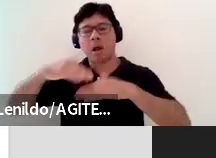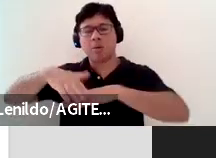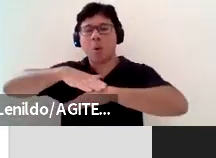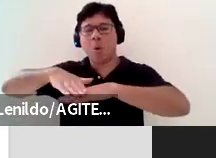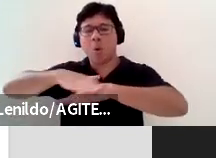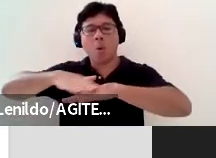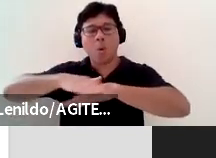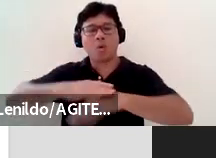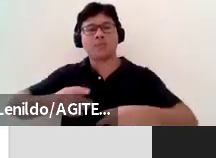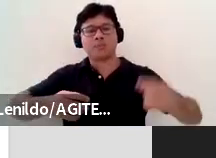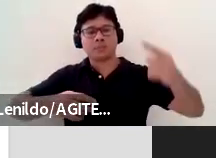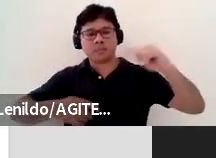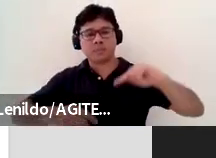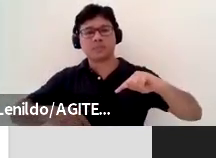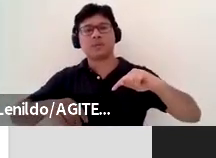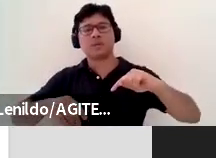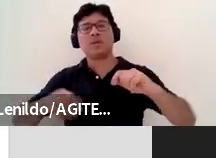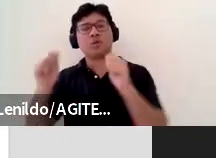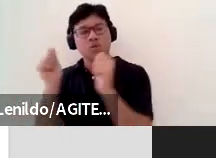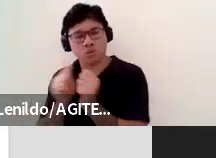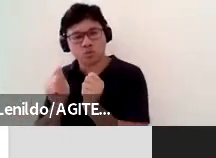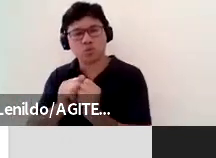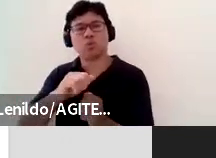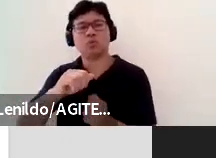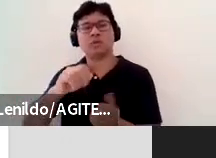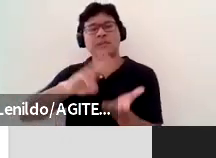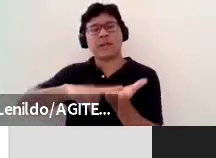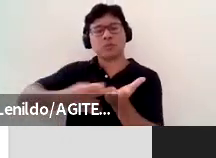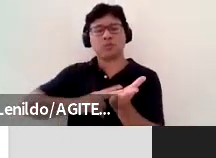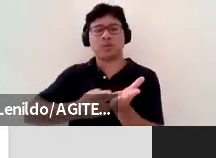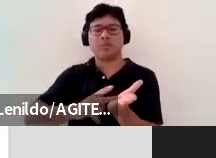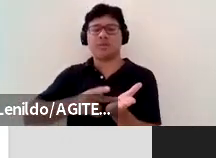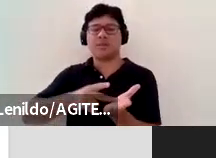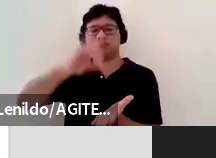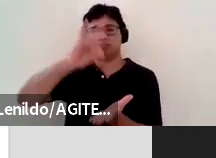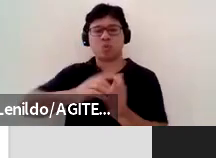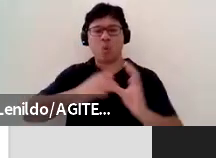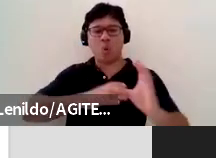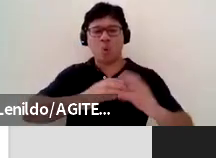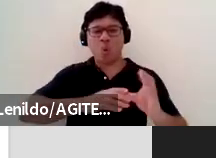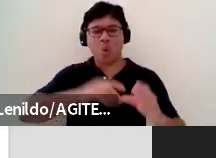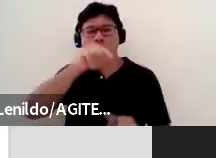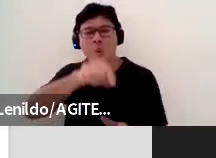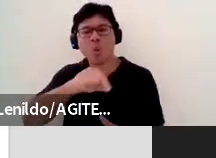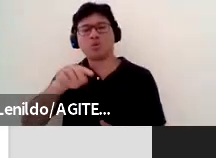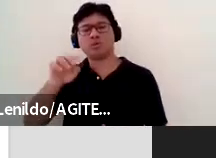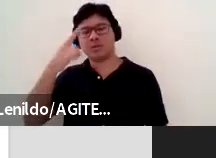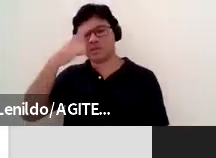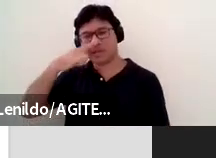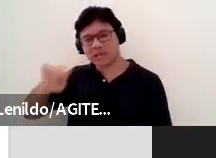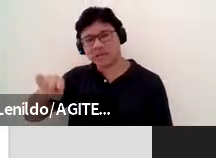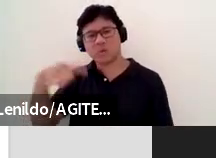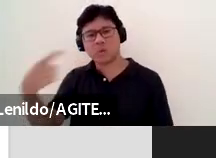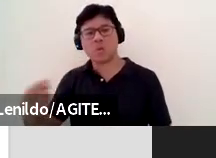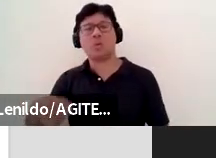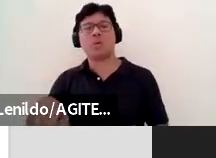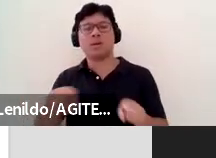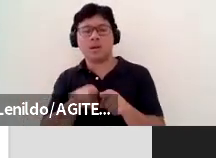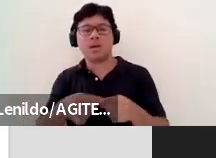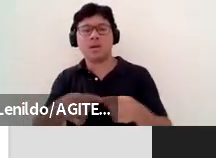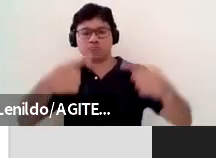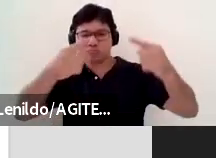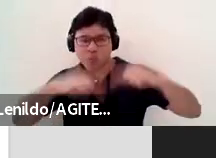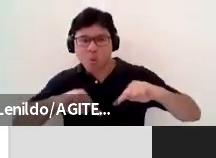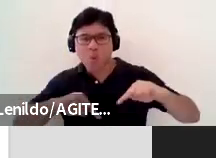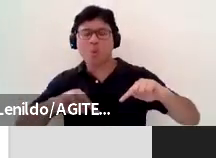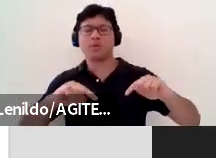debate incrível também com a Tereza e a Márcia sobre tradução juramentada. A gente trouxe o Paulo Noriega, que vai estar aqui no evento